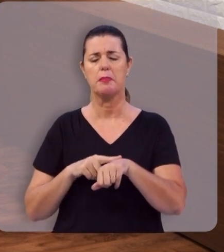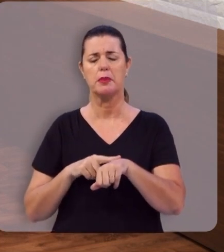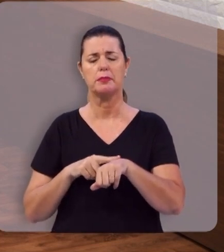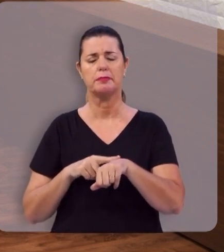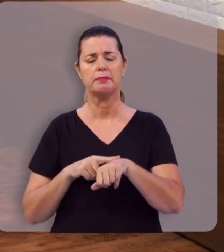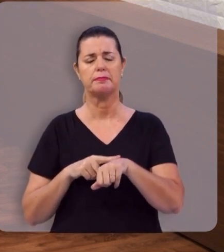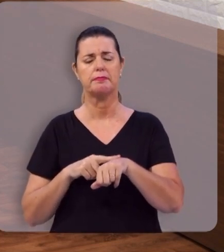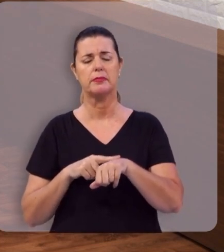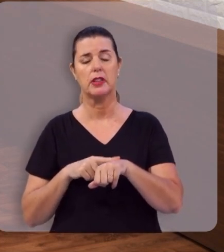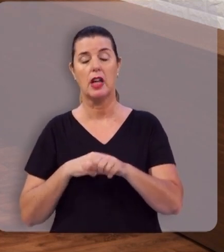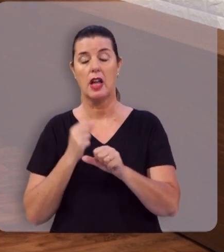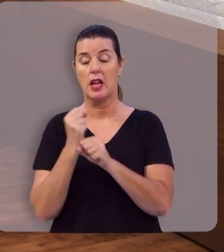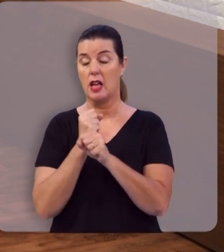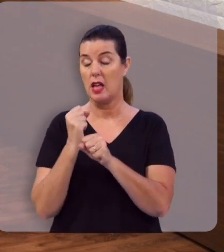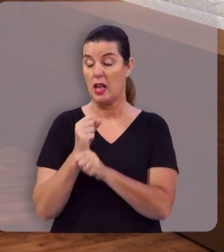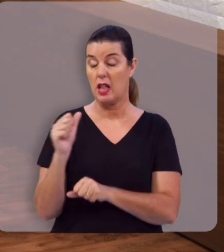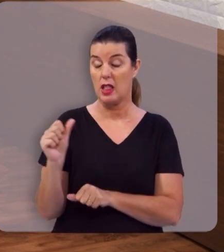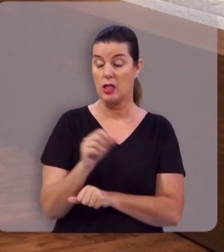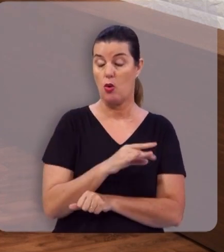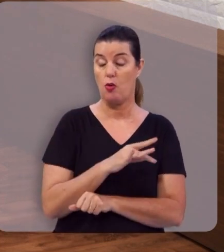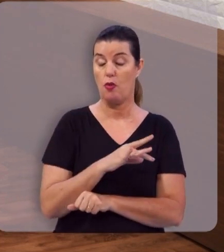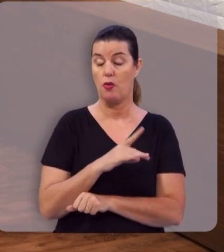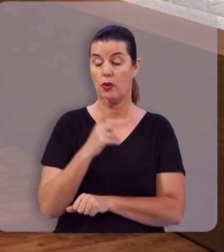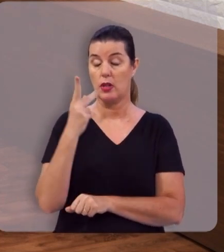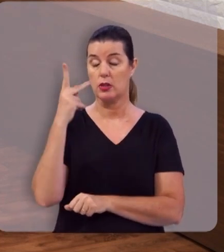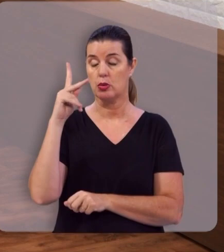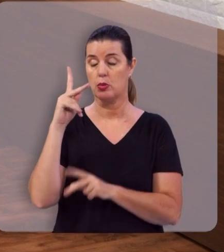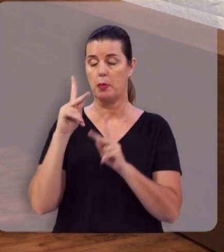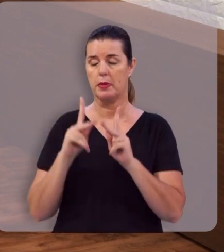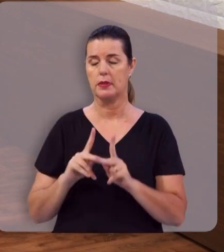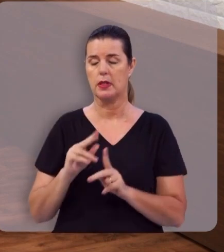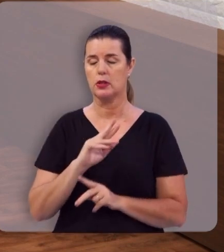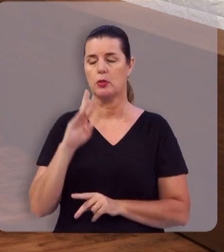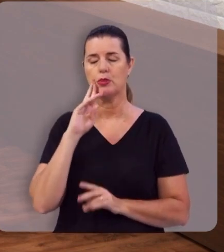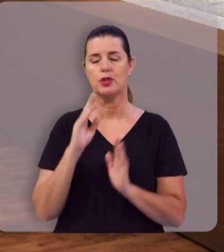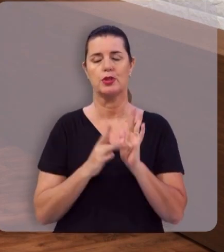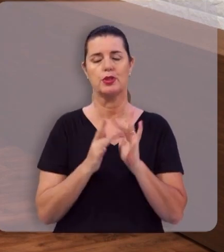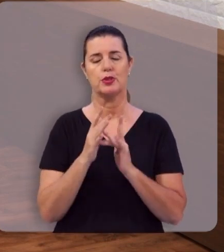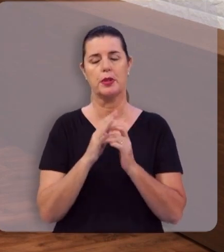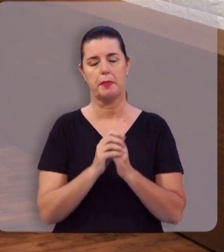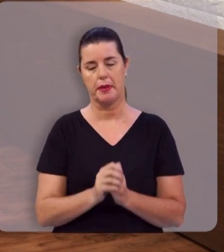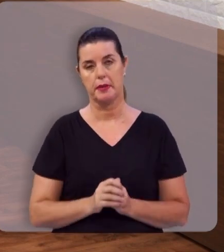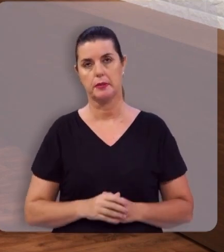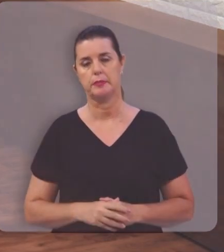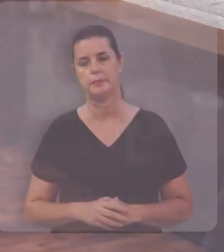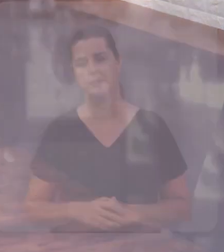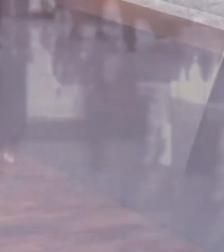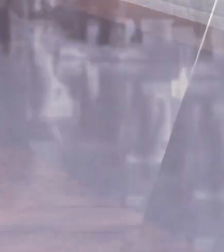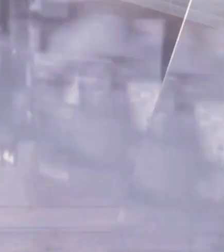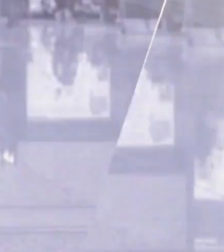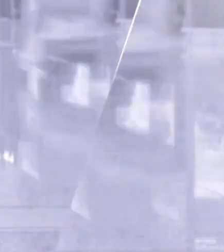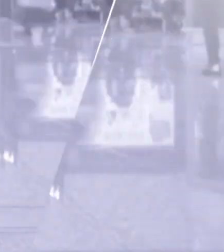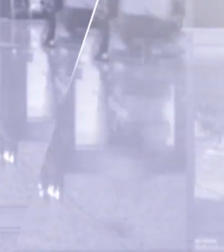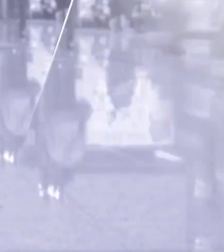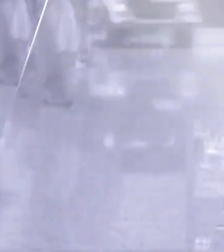a vida plena e maiúscula na tua presença. Em nome de Jesus. Amém.